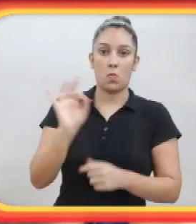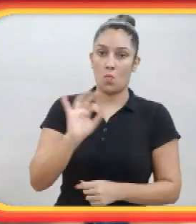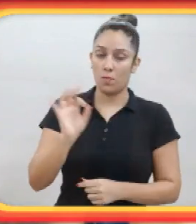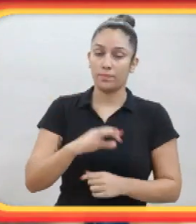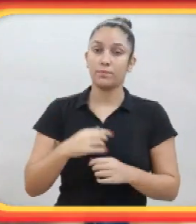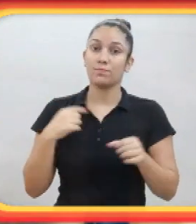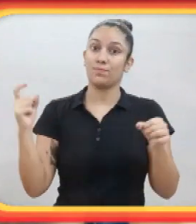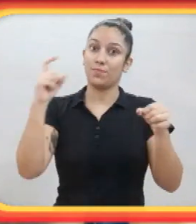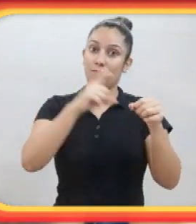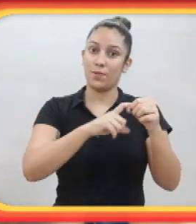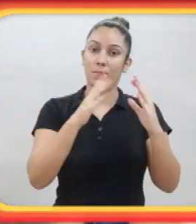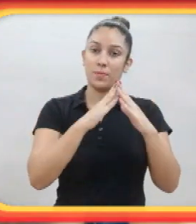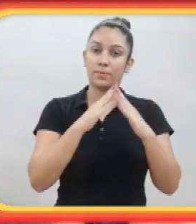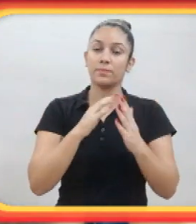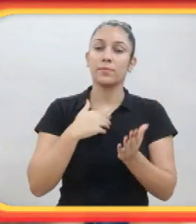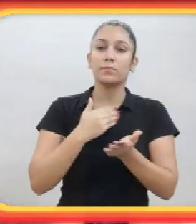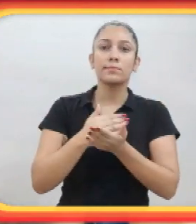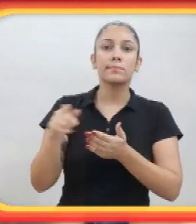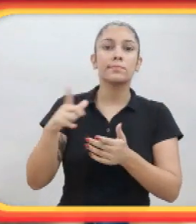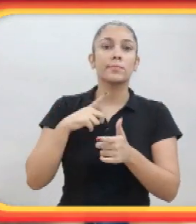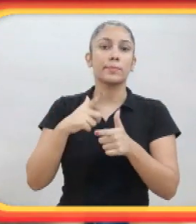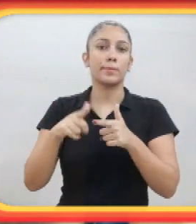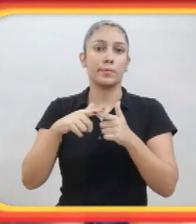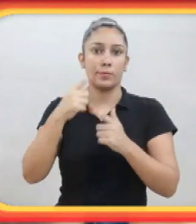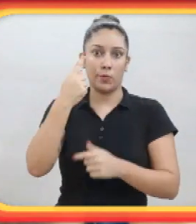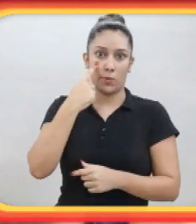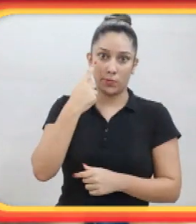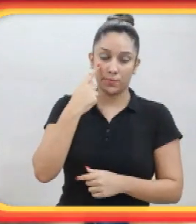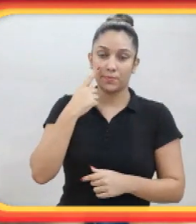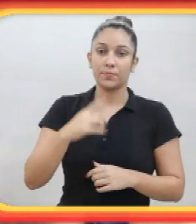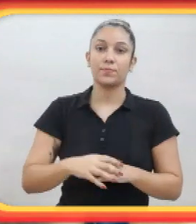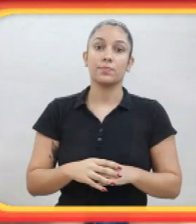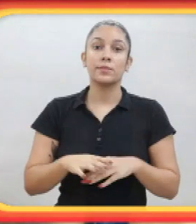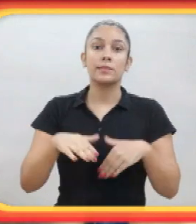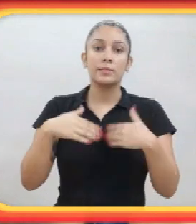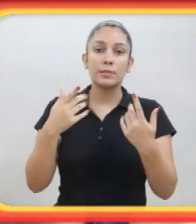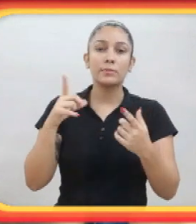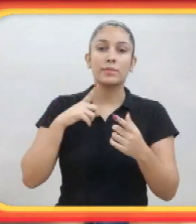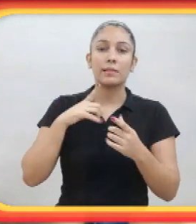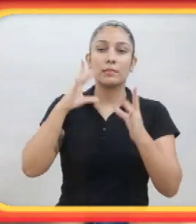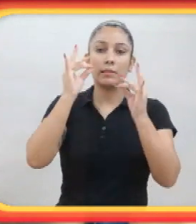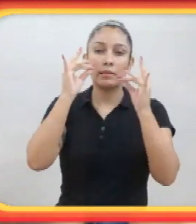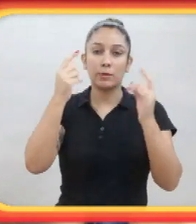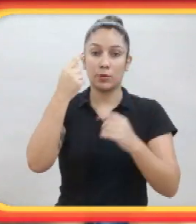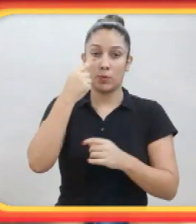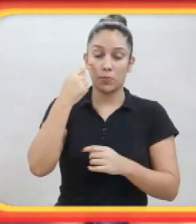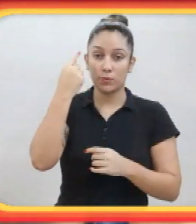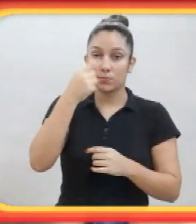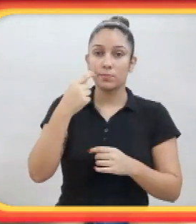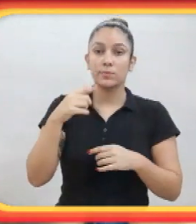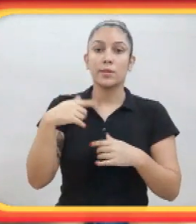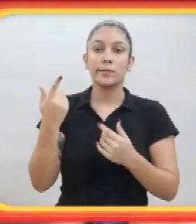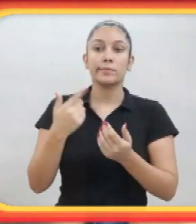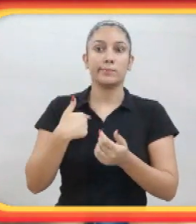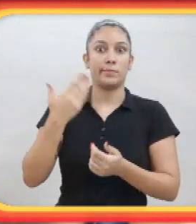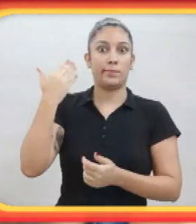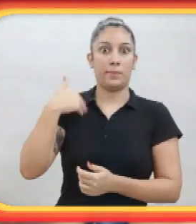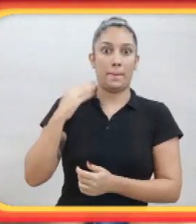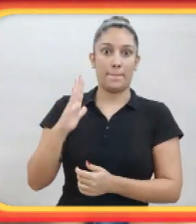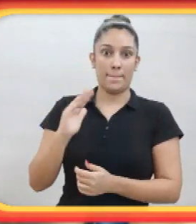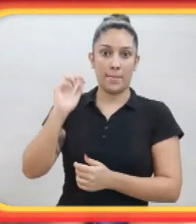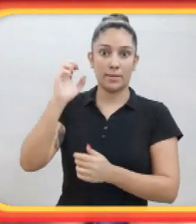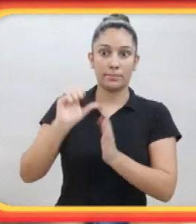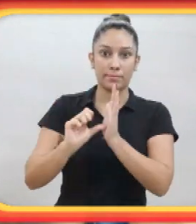nenhum indicativo de nada. Fomos para casa, ela começou a ter obstrução do canal lacrimal, que é, fica